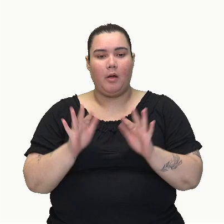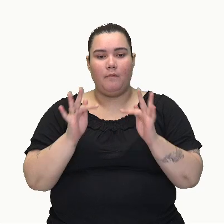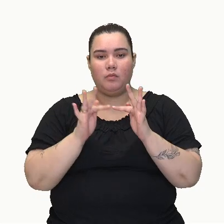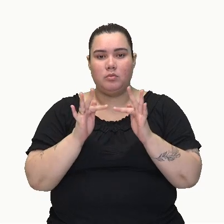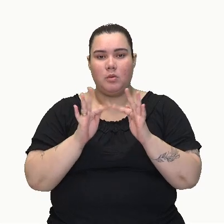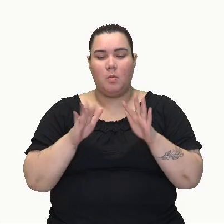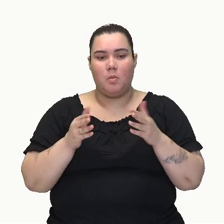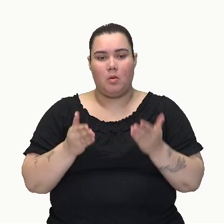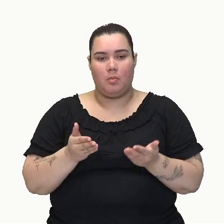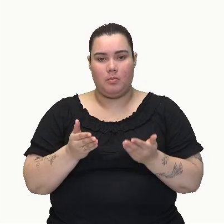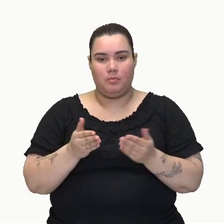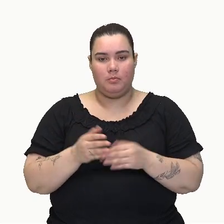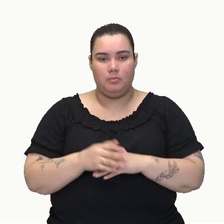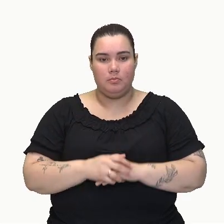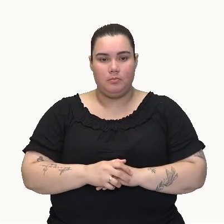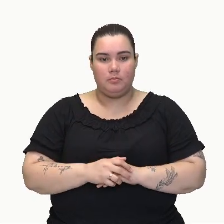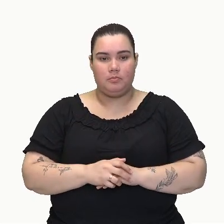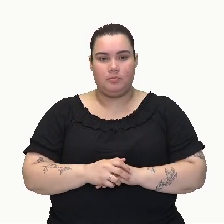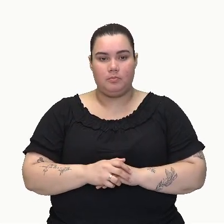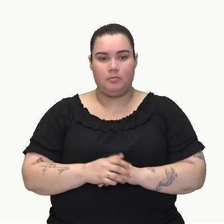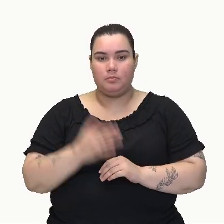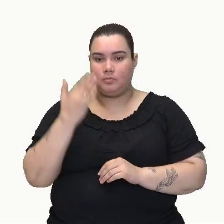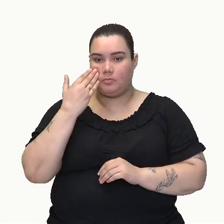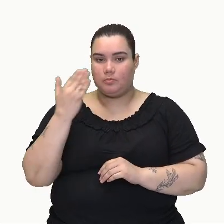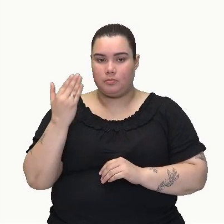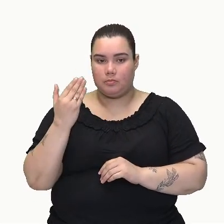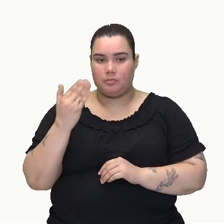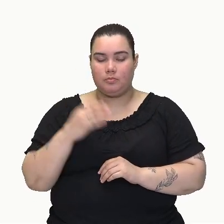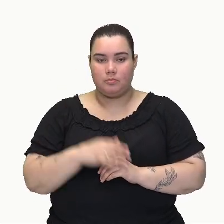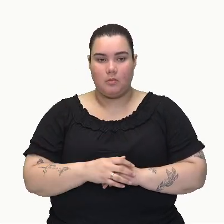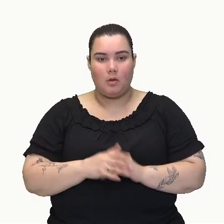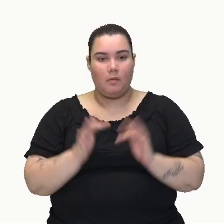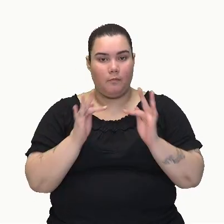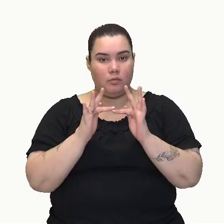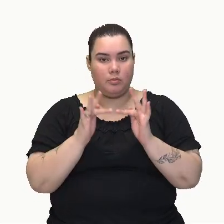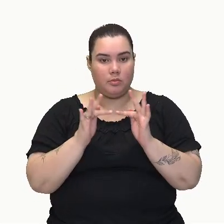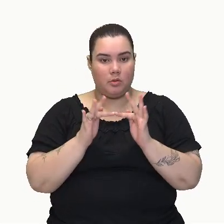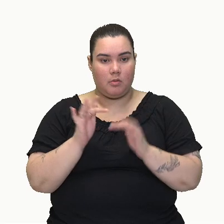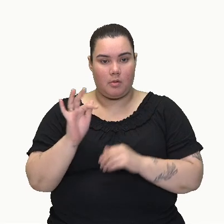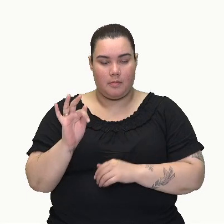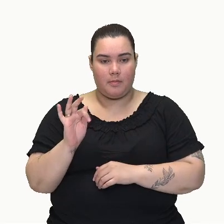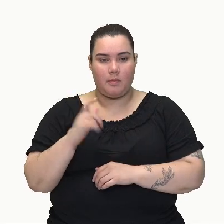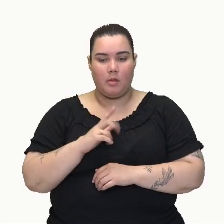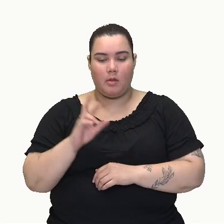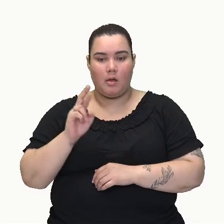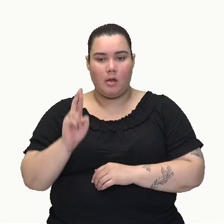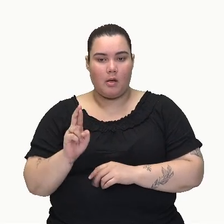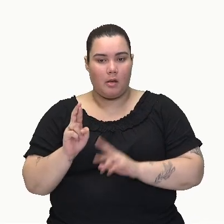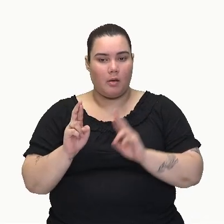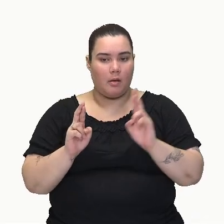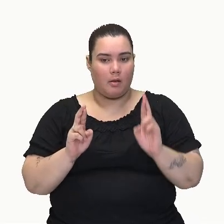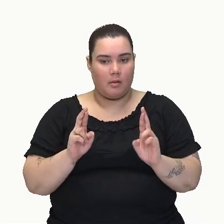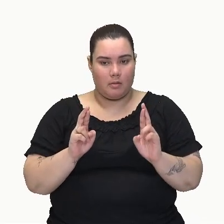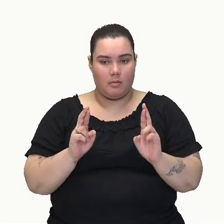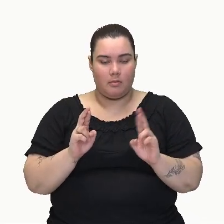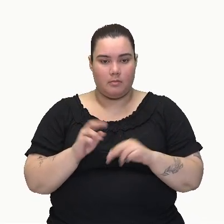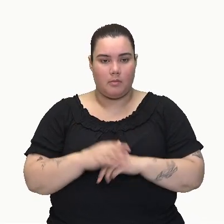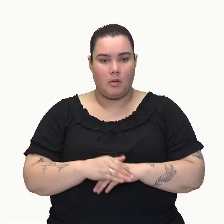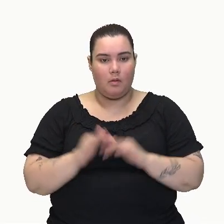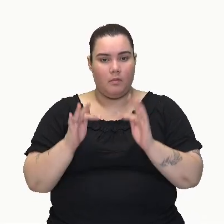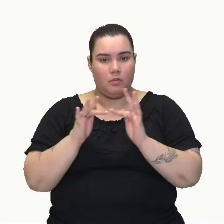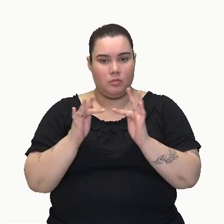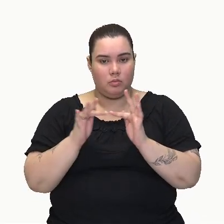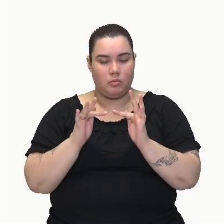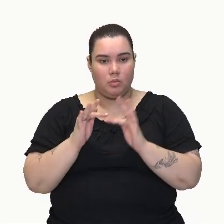então? Veja, função de R em R, ou seja, função no